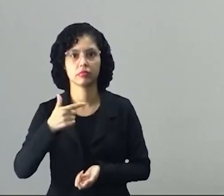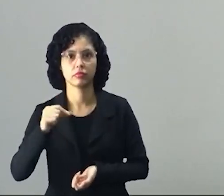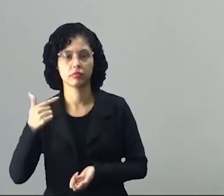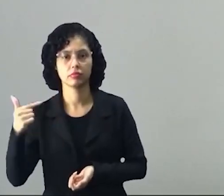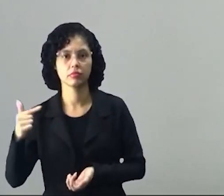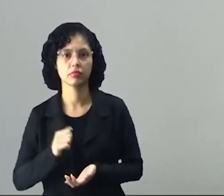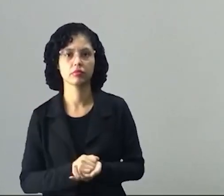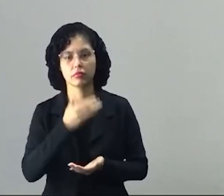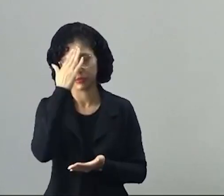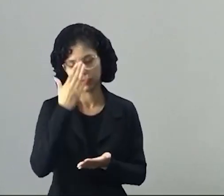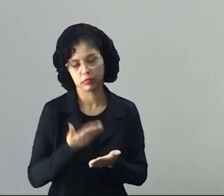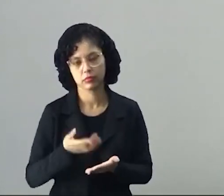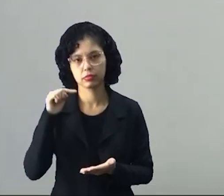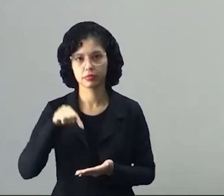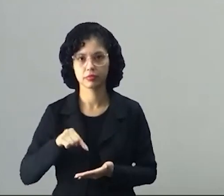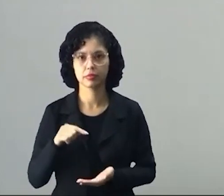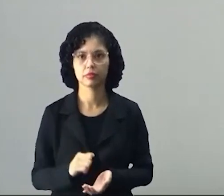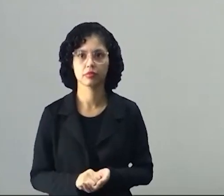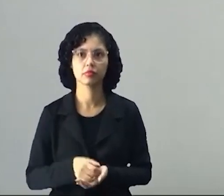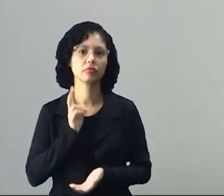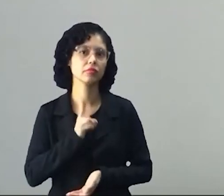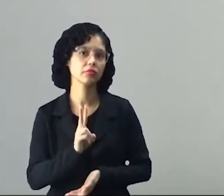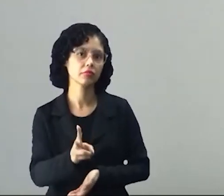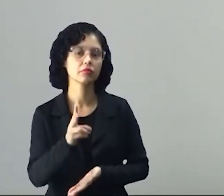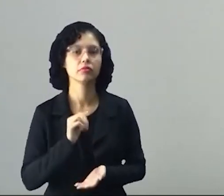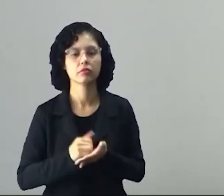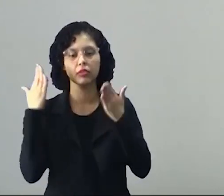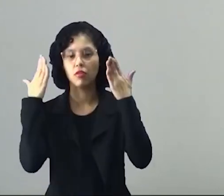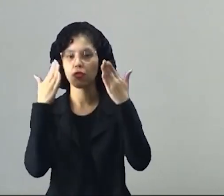Nós aqui acreditamos no seu potencial, siga firme no seu